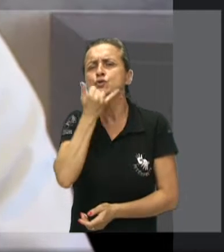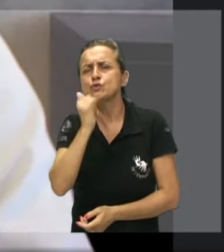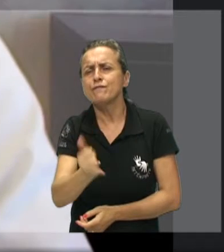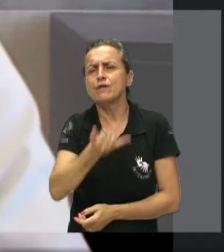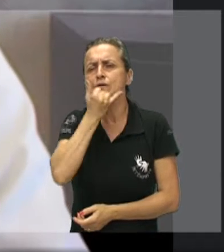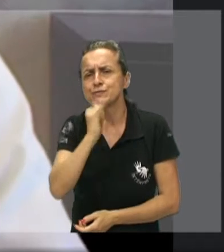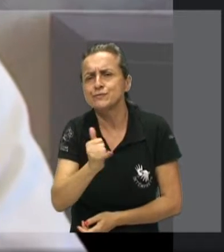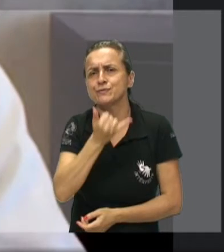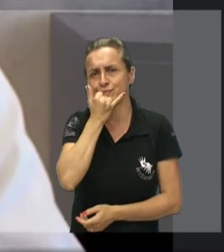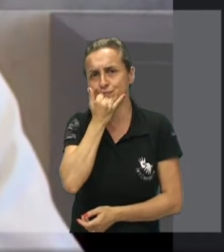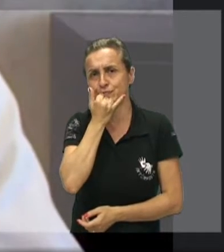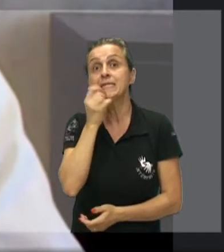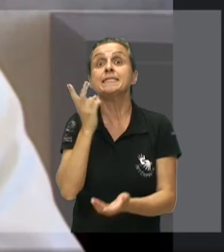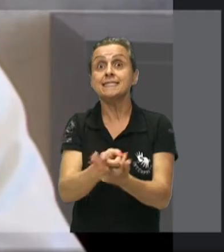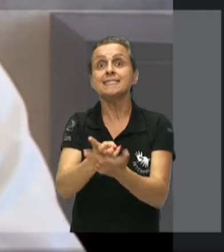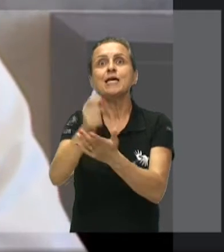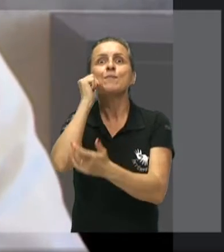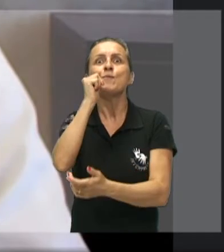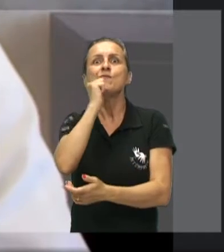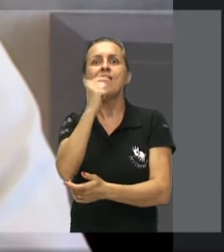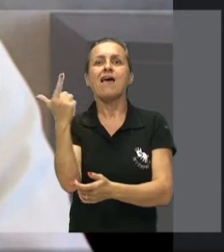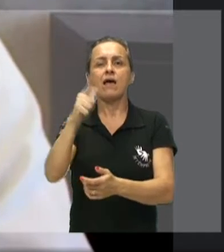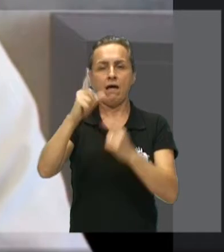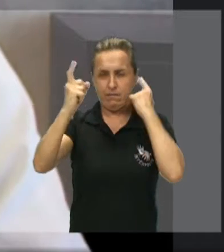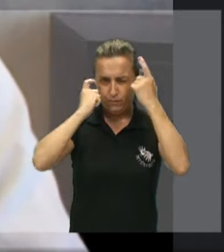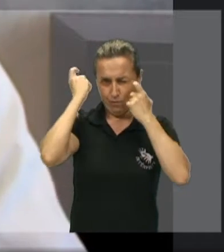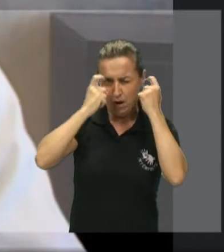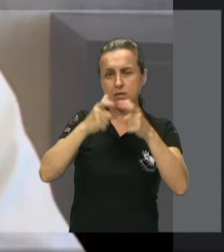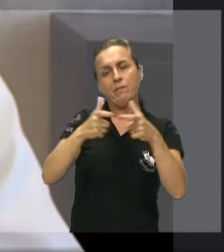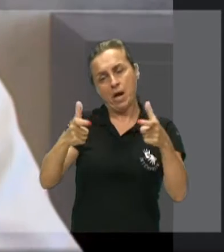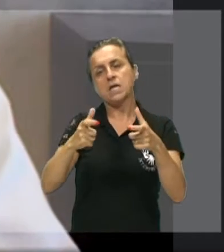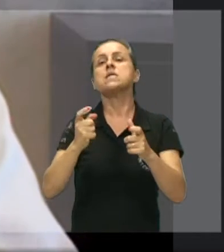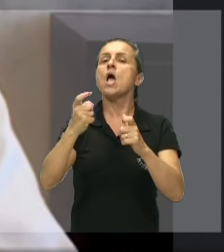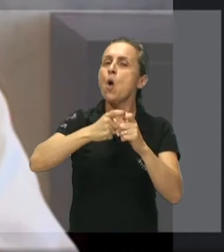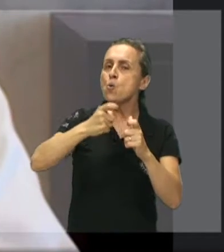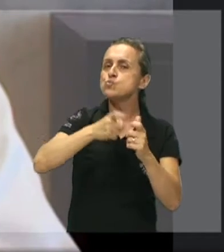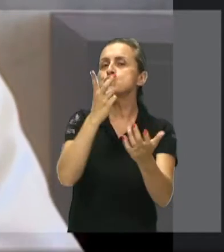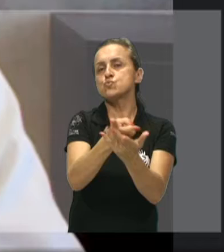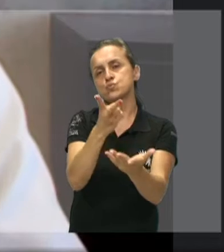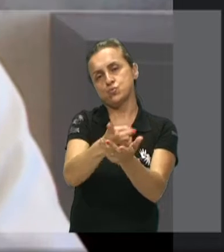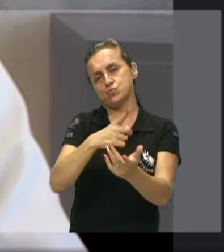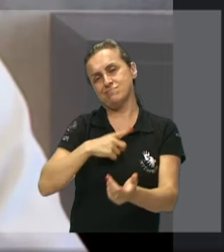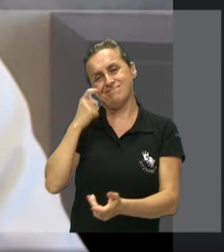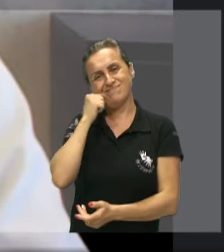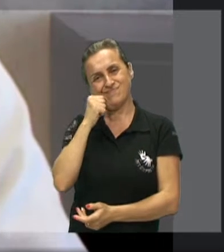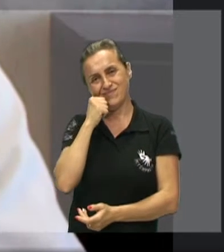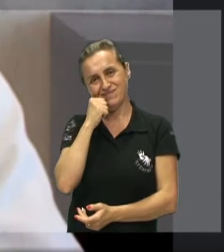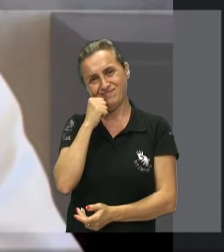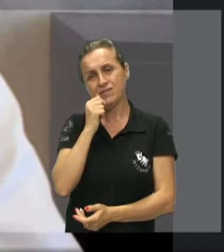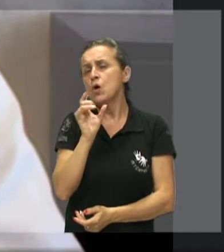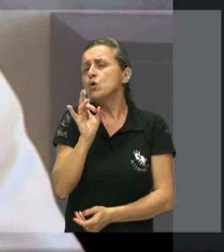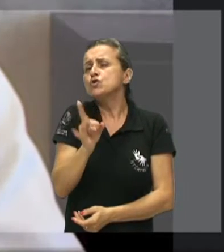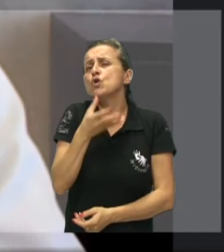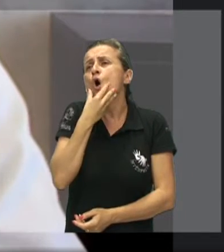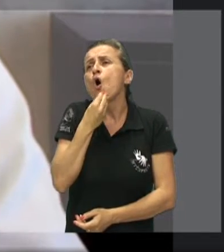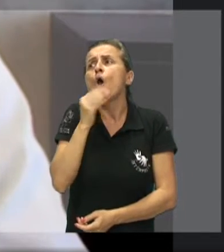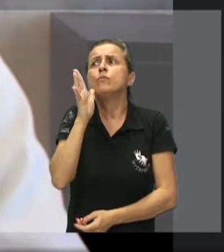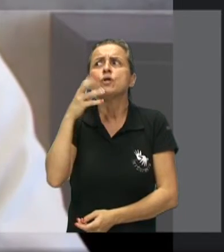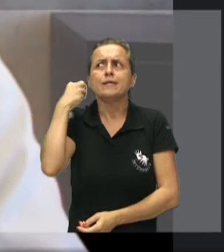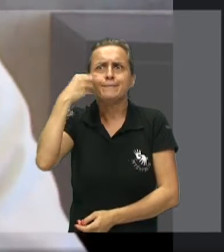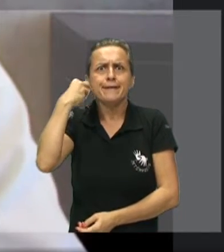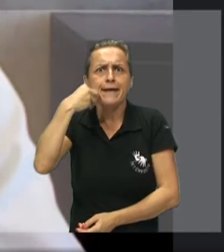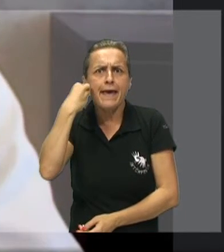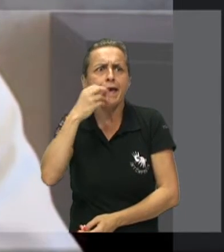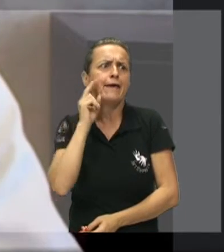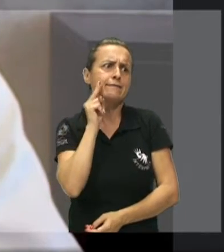de fato são as mulheres, né? As mulheres têm essa mais preocupação e então só aqueles que presenciaram a situação